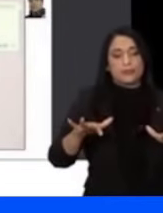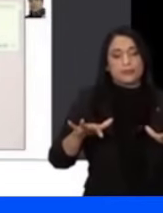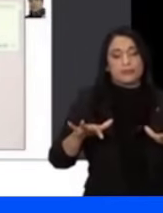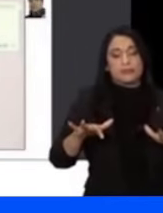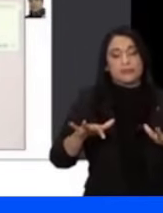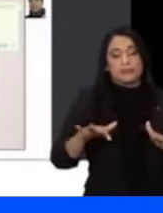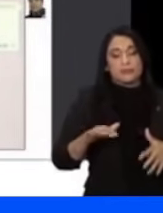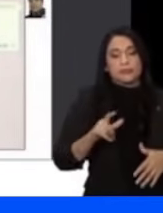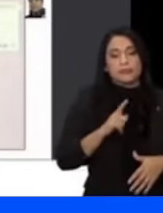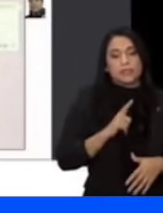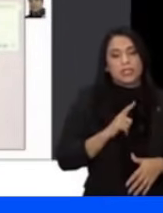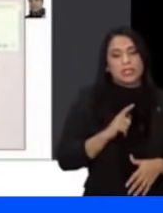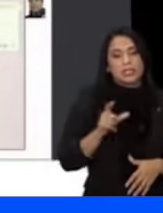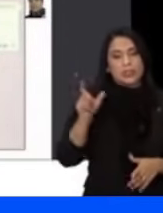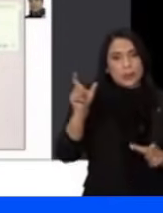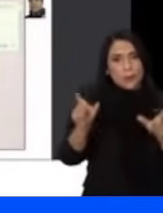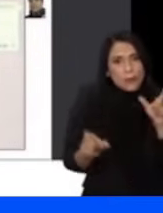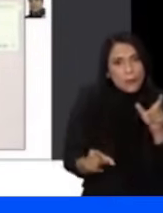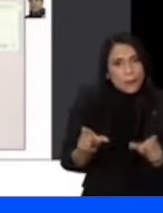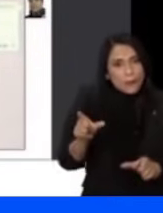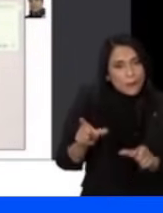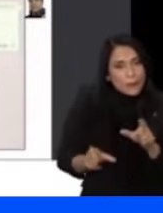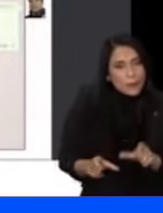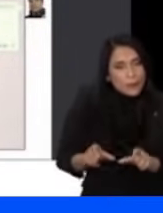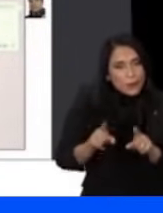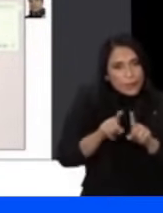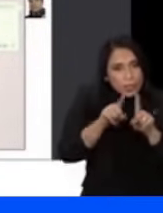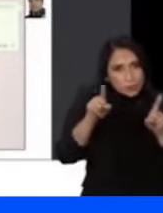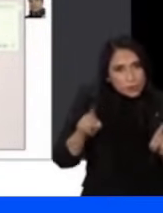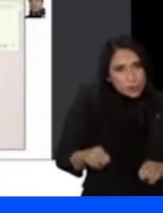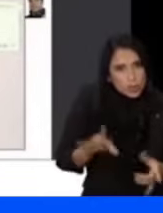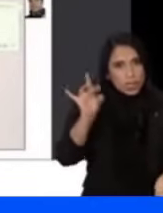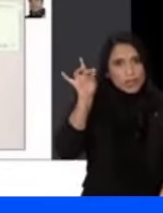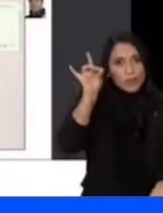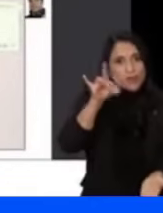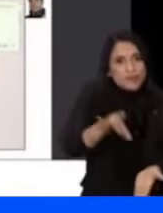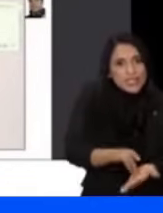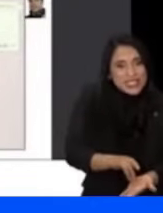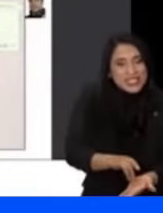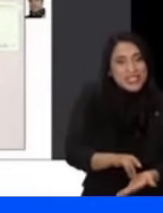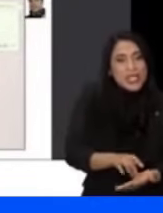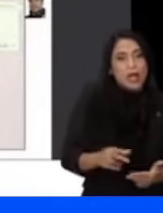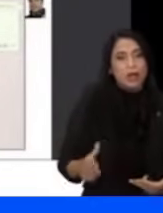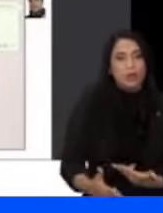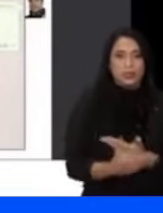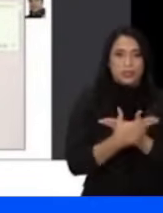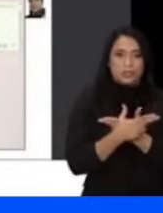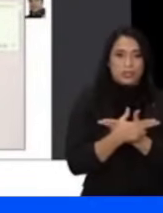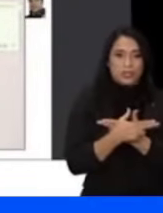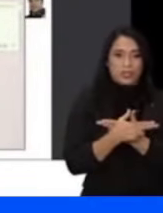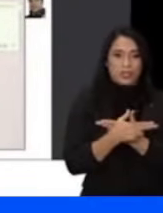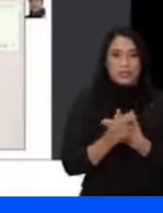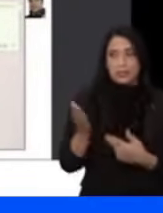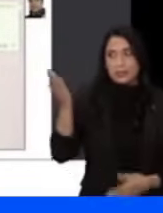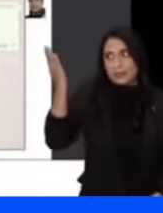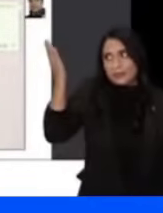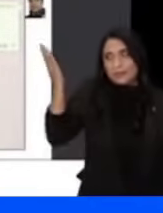São oficiais das Forças Armadas, presidente Zanin. Oficiais das Forças Armadas